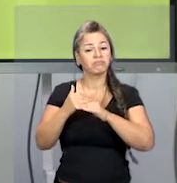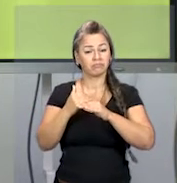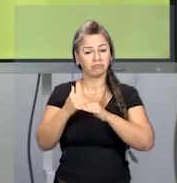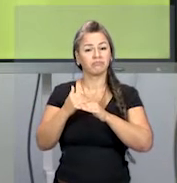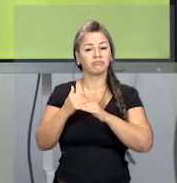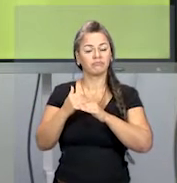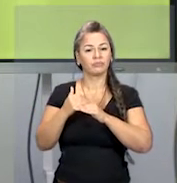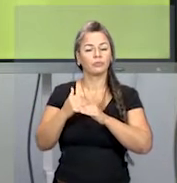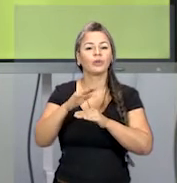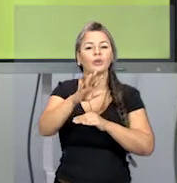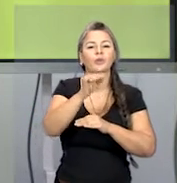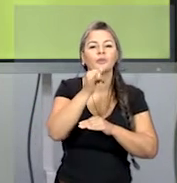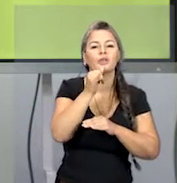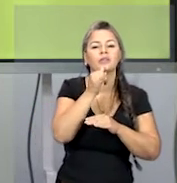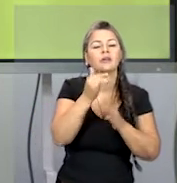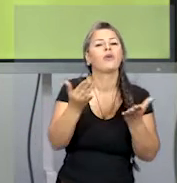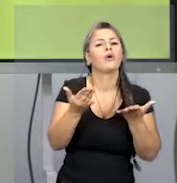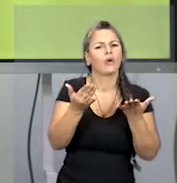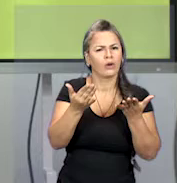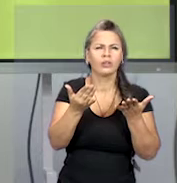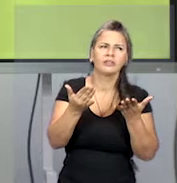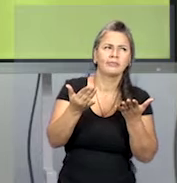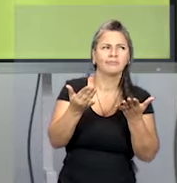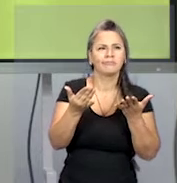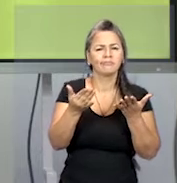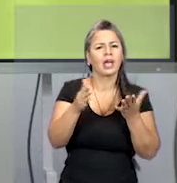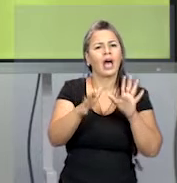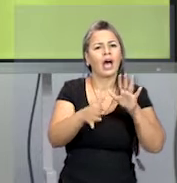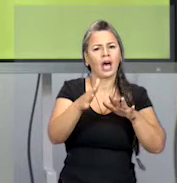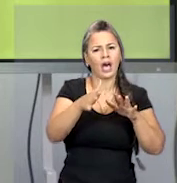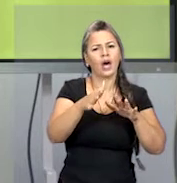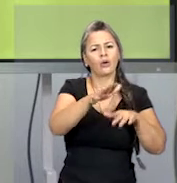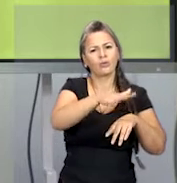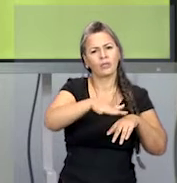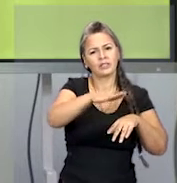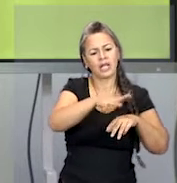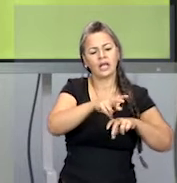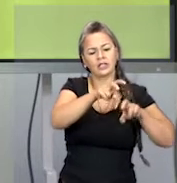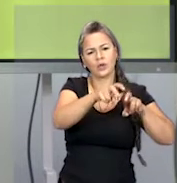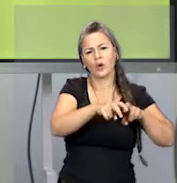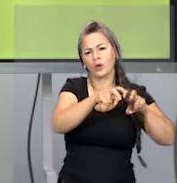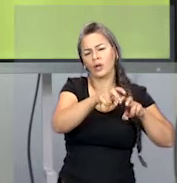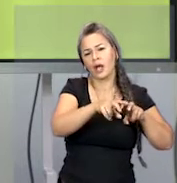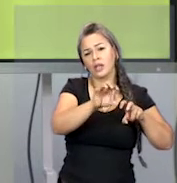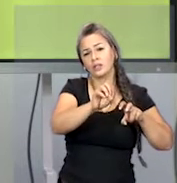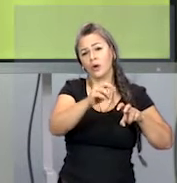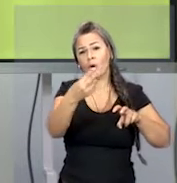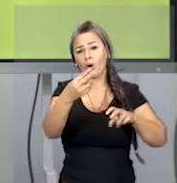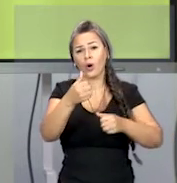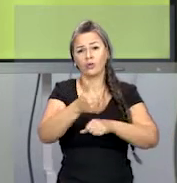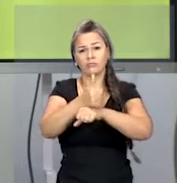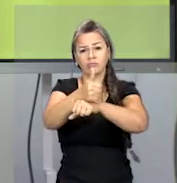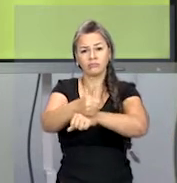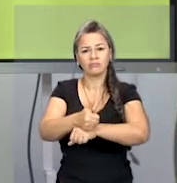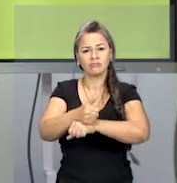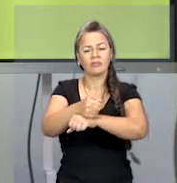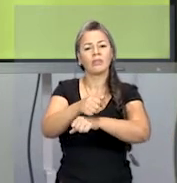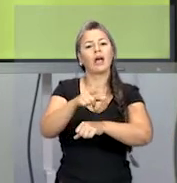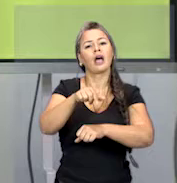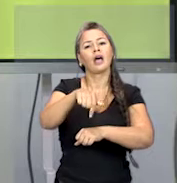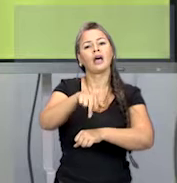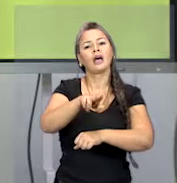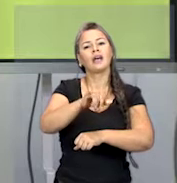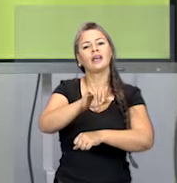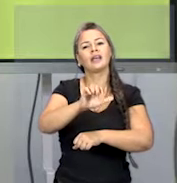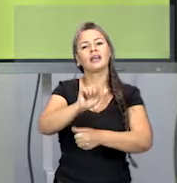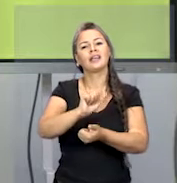talvez, perceber isso em algumas comunidades rurais, algumas comunidades quilombolas, onde há uma organização